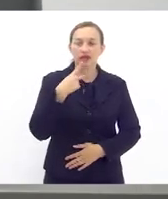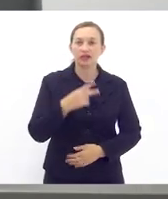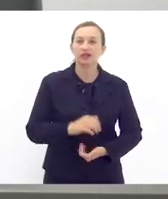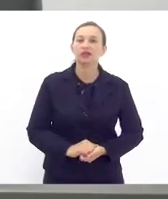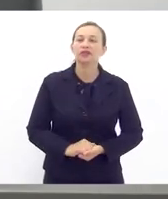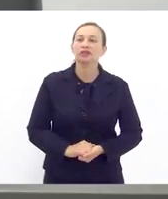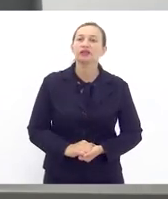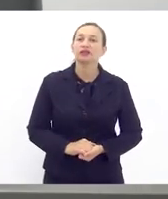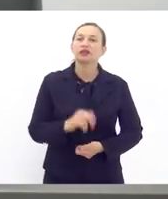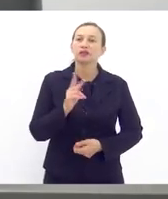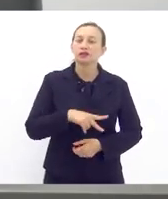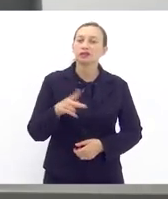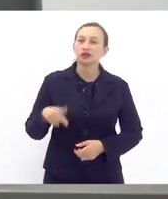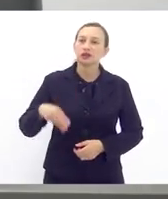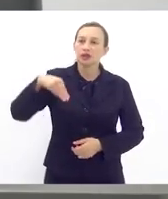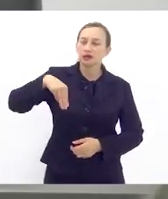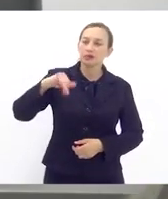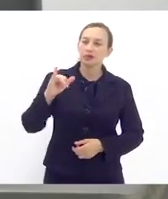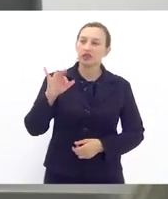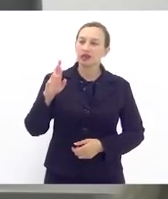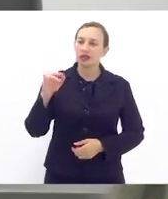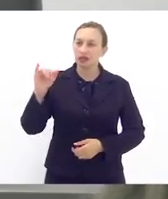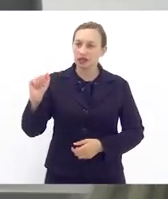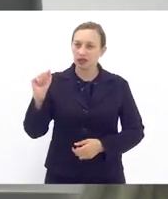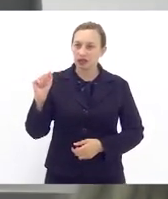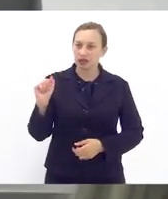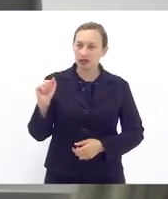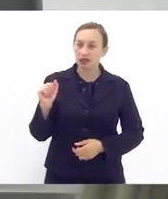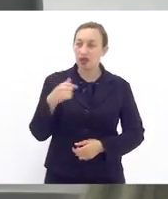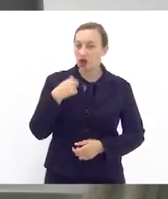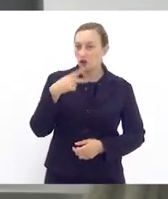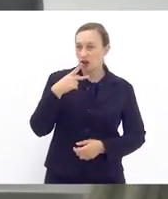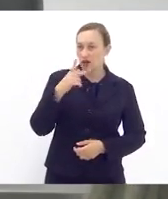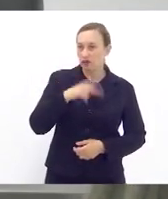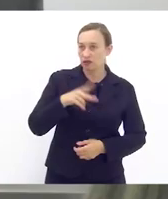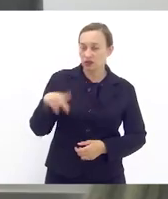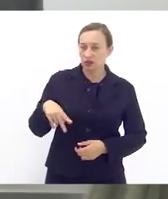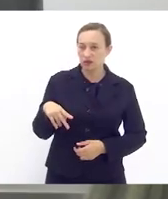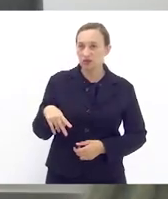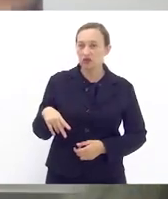a professora amiga Medeiros da Silva eu falo professor